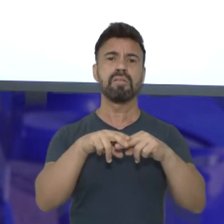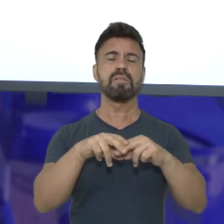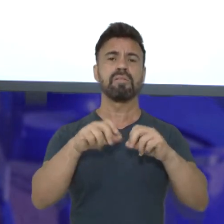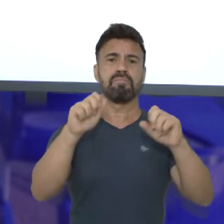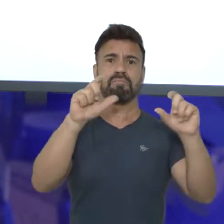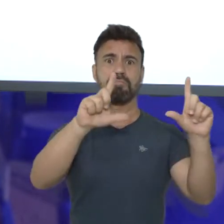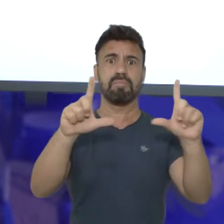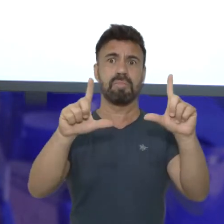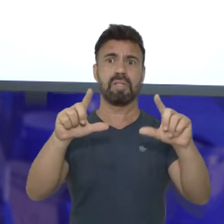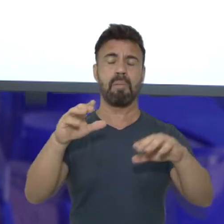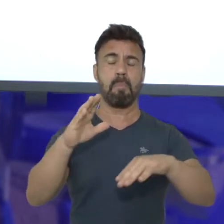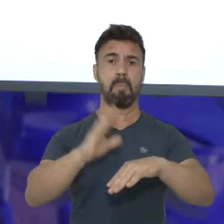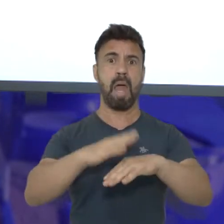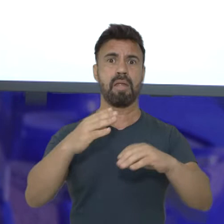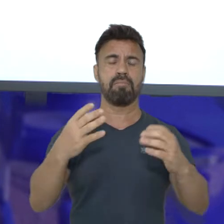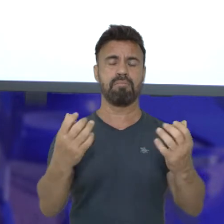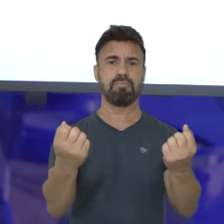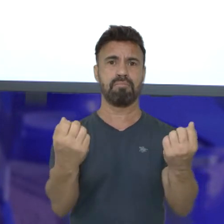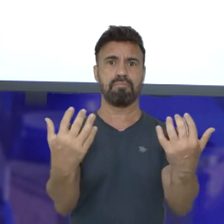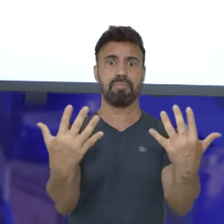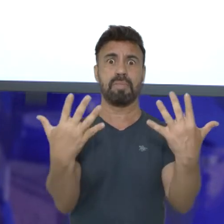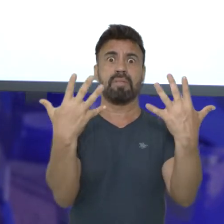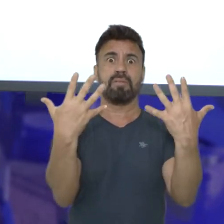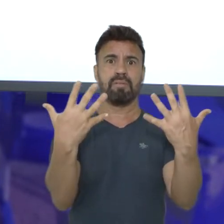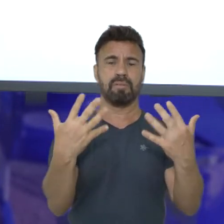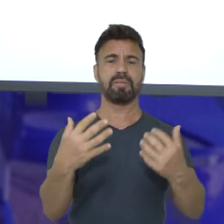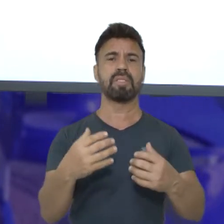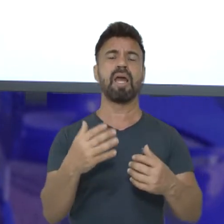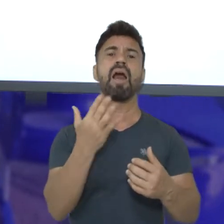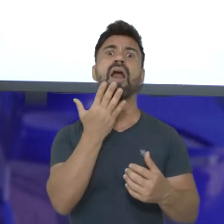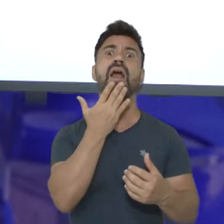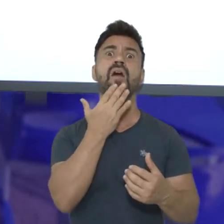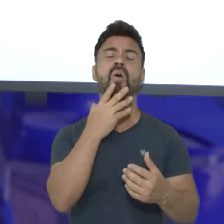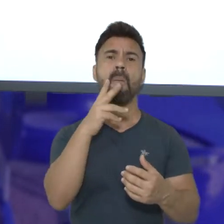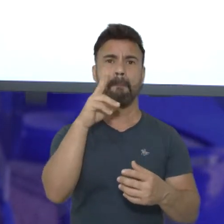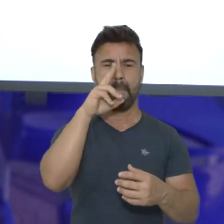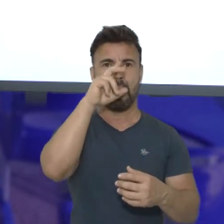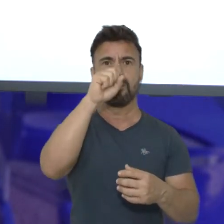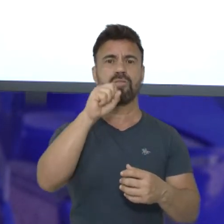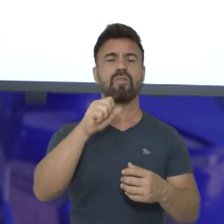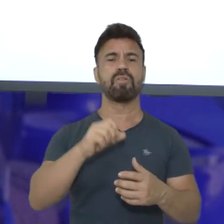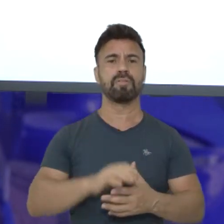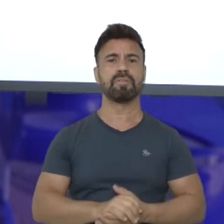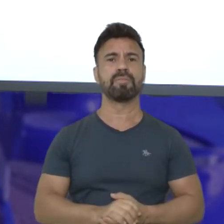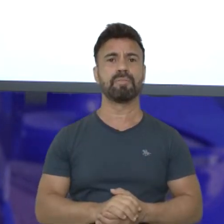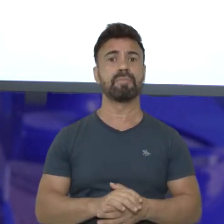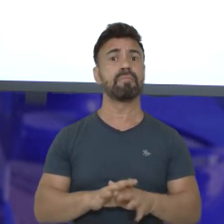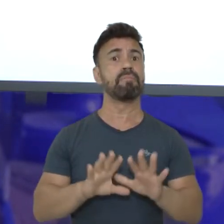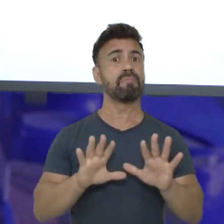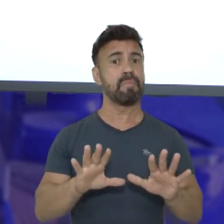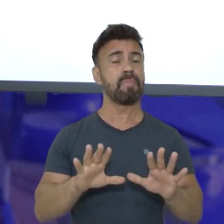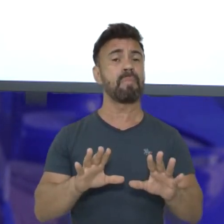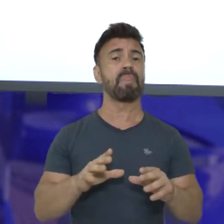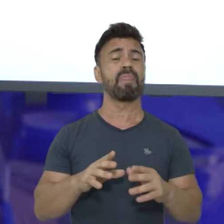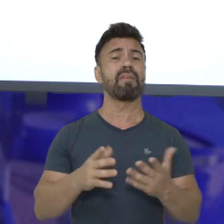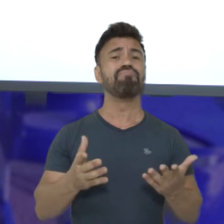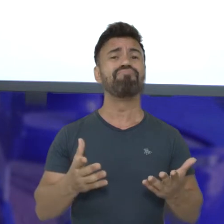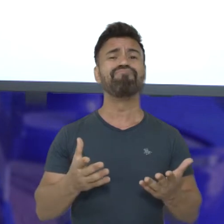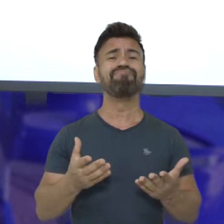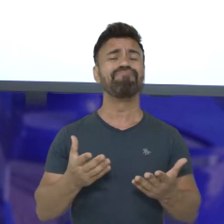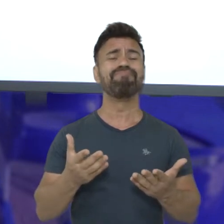ela é mais luminosa, ela é mais definida e as cores elas têm mais contraste. Porém, como